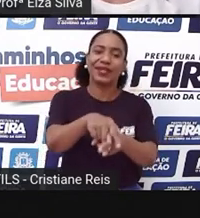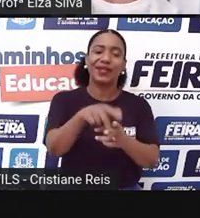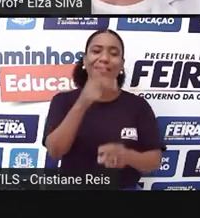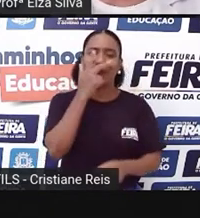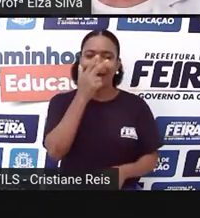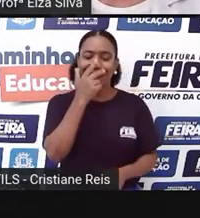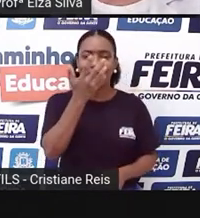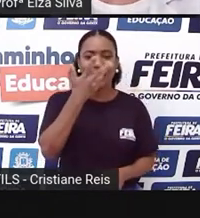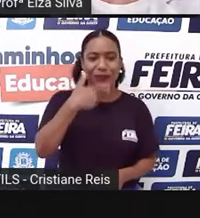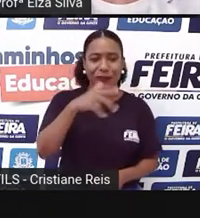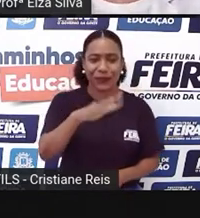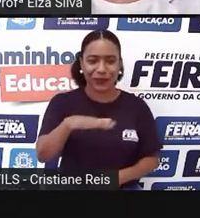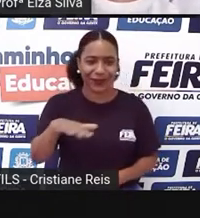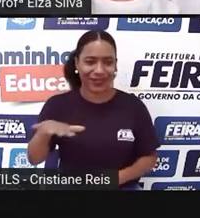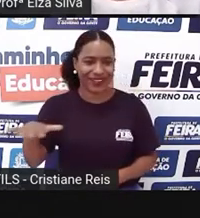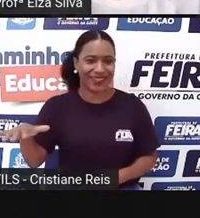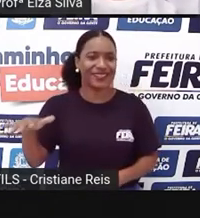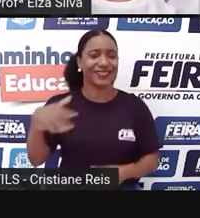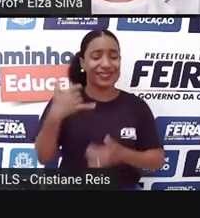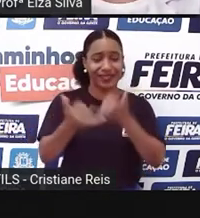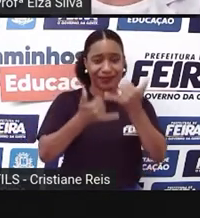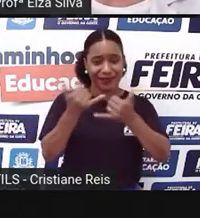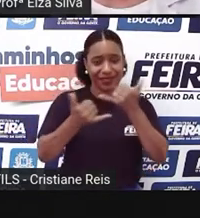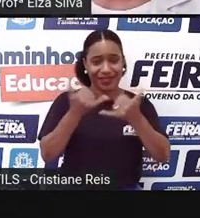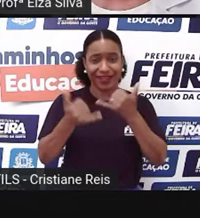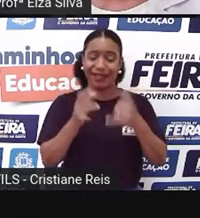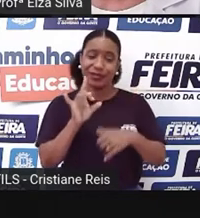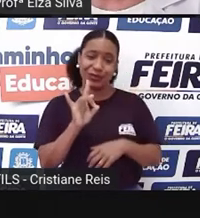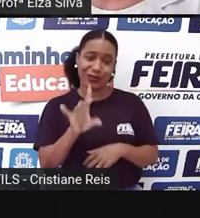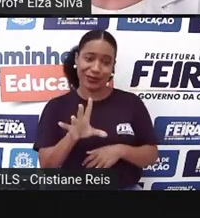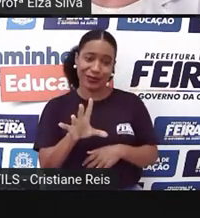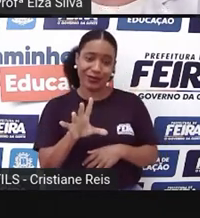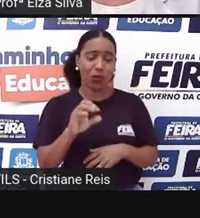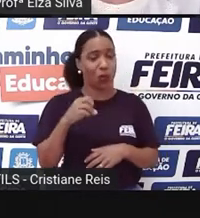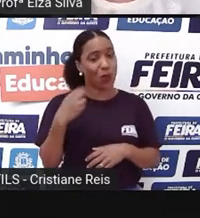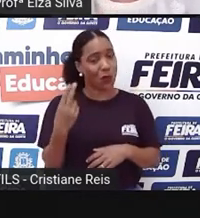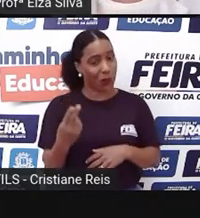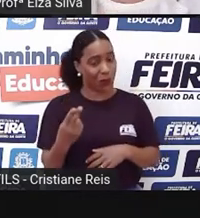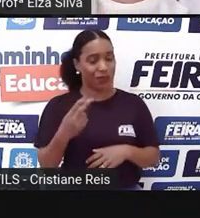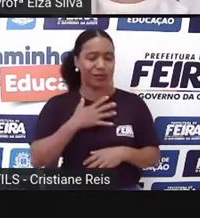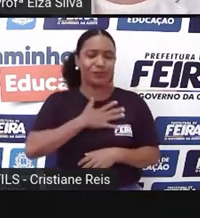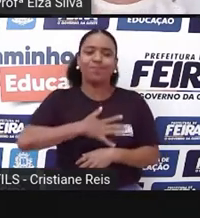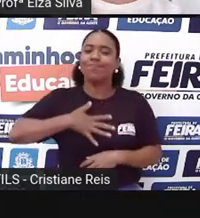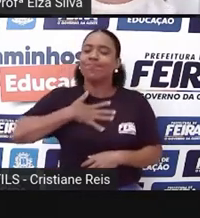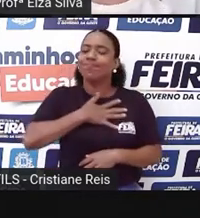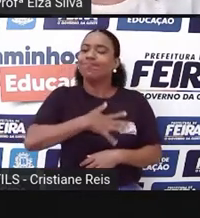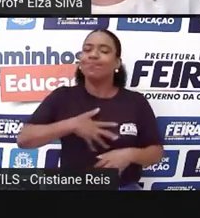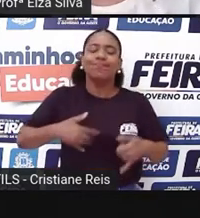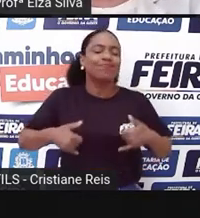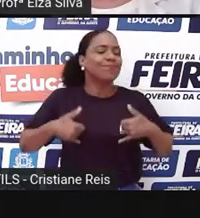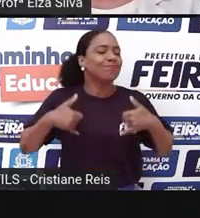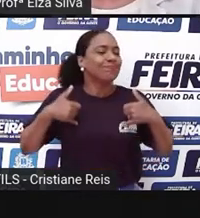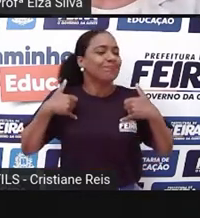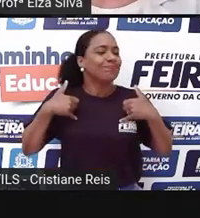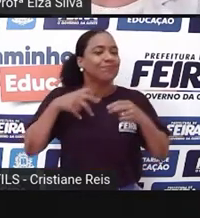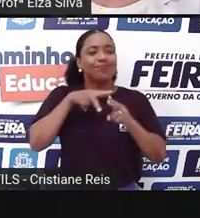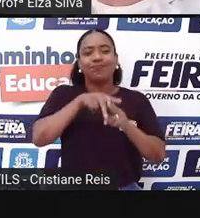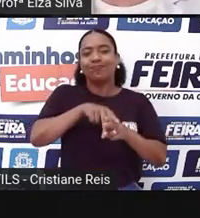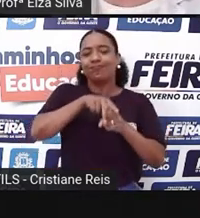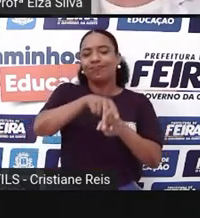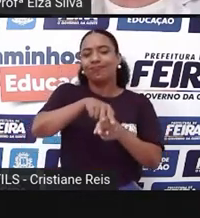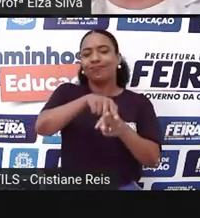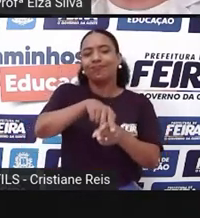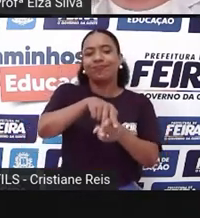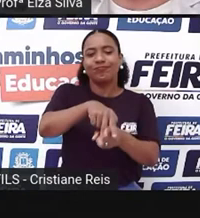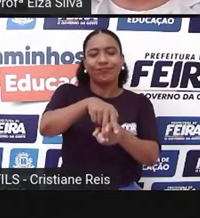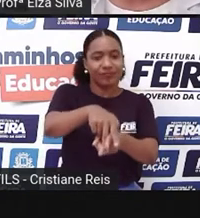infantis, triviais, ou como uma forma de vaidade. Isso mudou conforme o passar do tempo e o